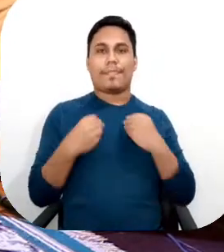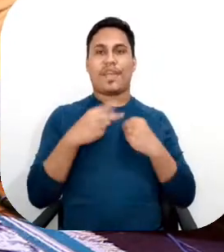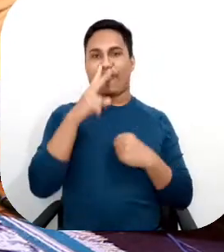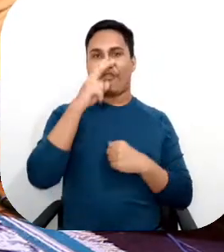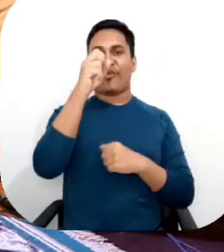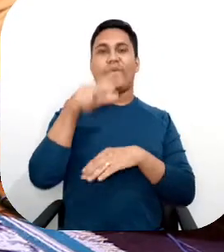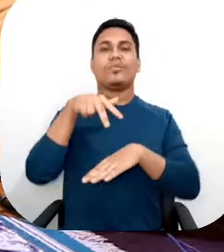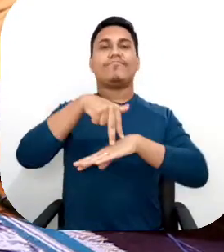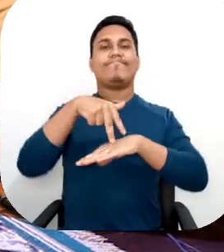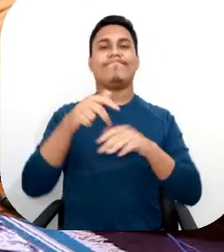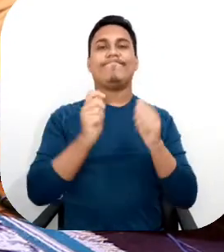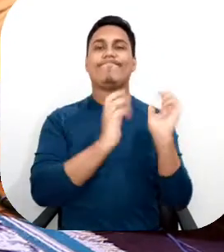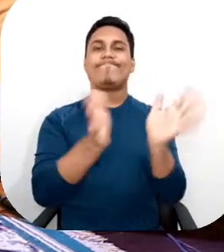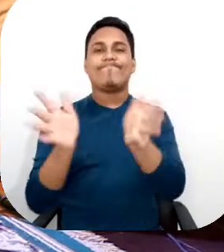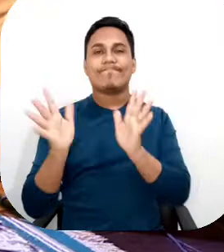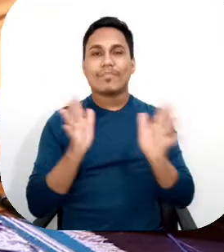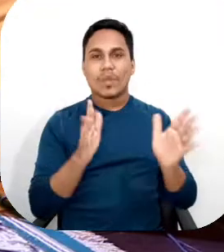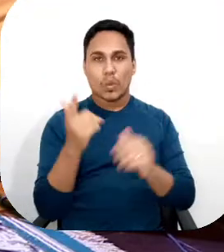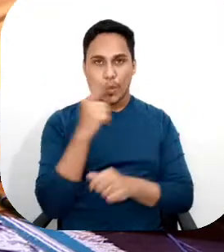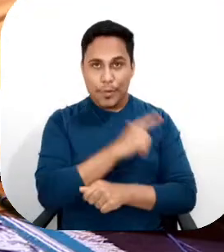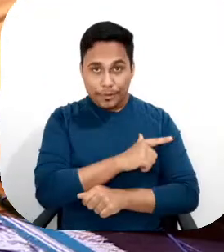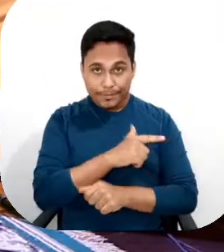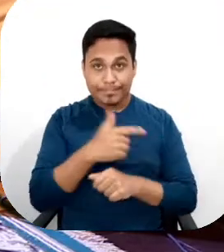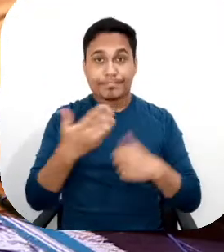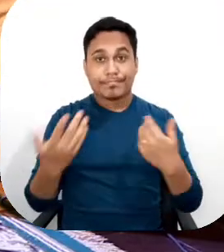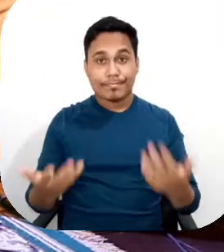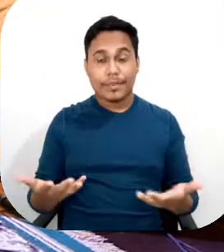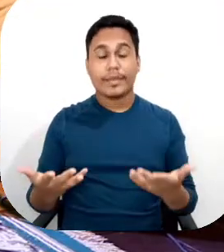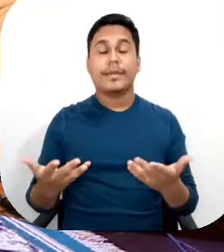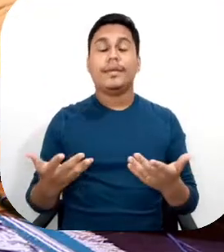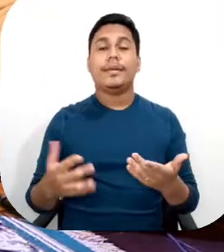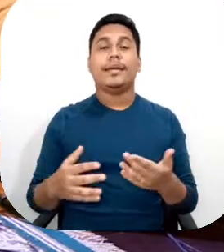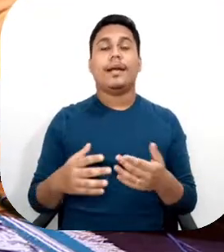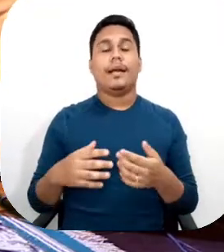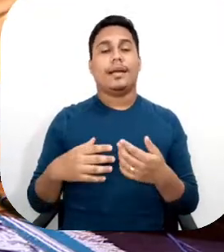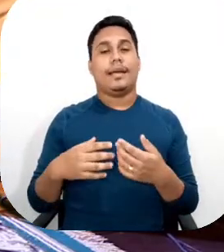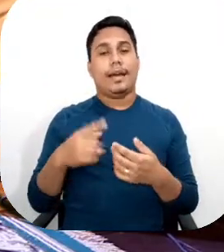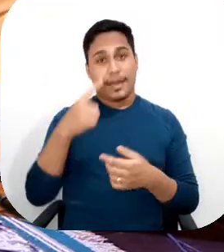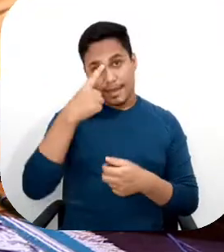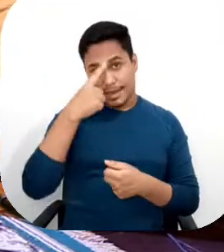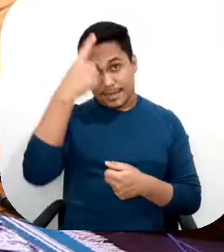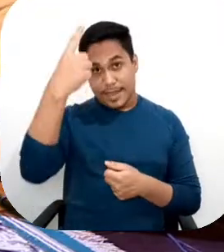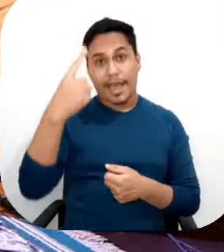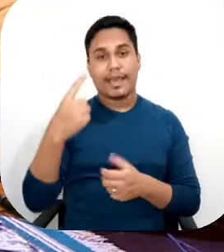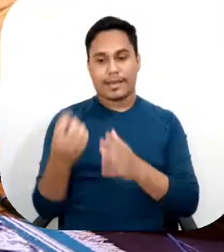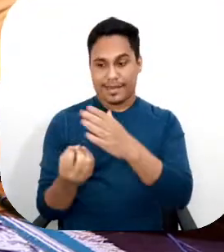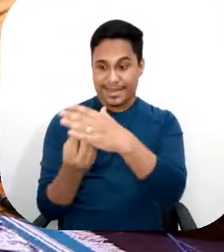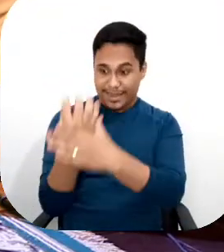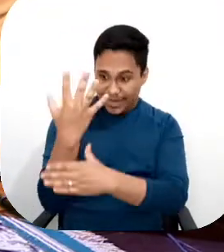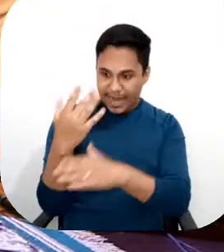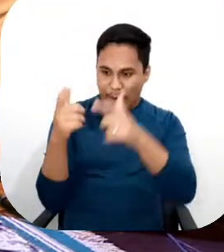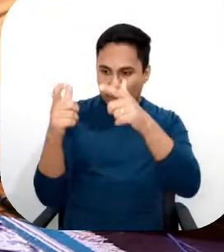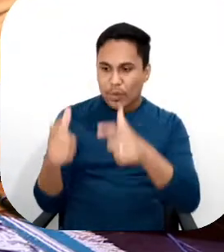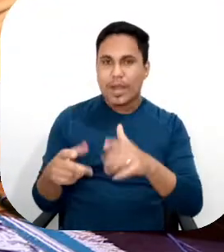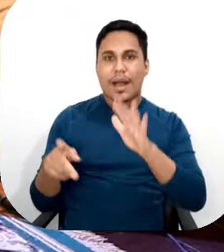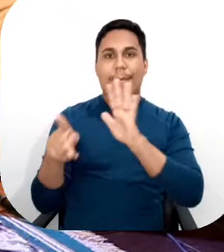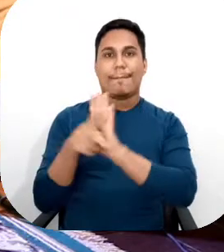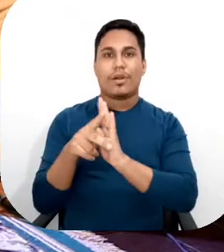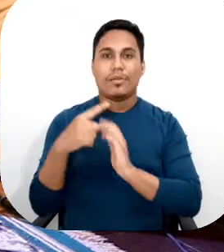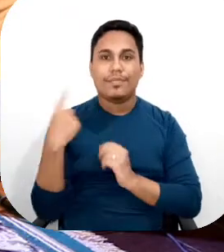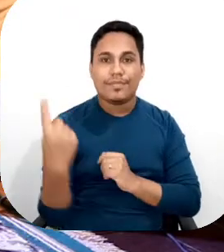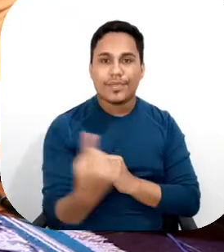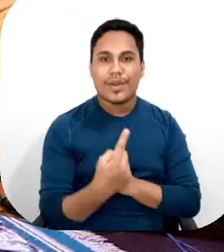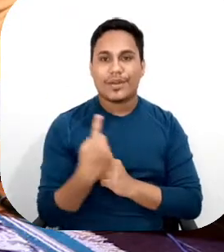se apresentar, assim, para o público, né? E, assim, essa ideia de construção de espaço, eu toco com o Glauber... Glauber